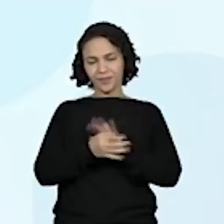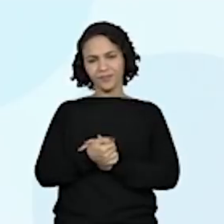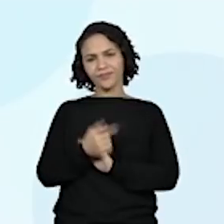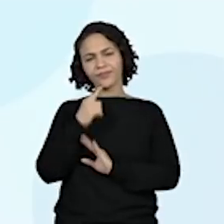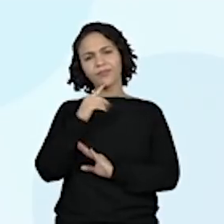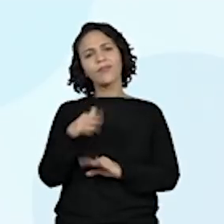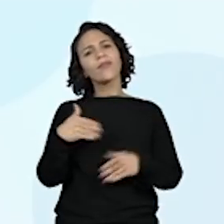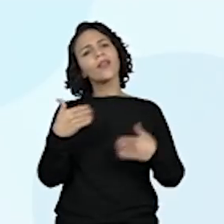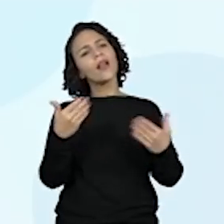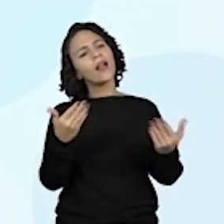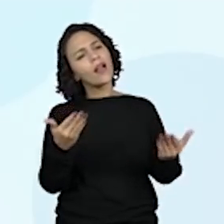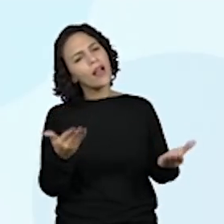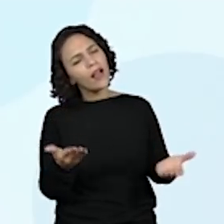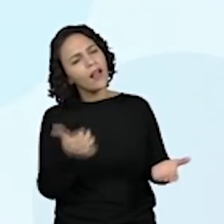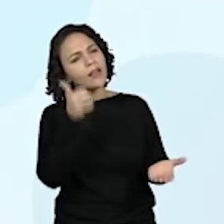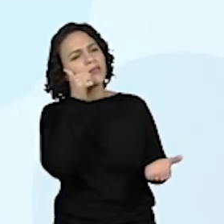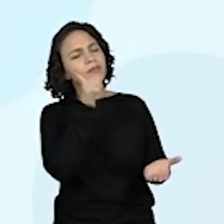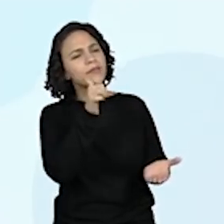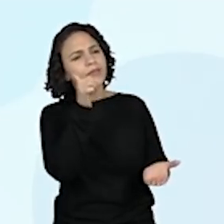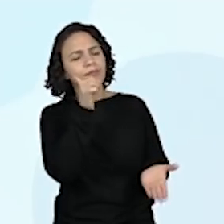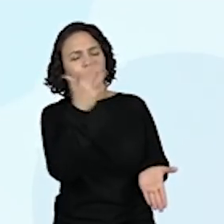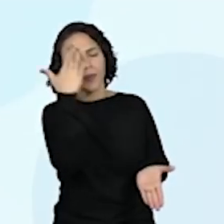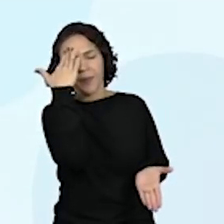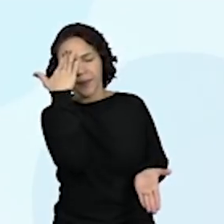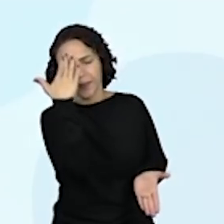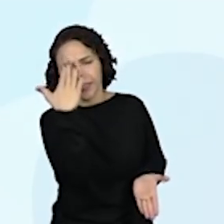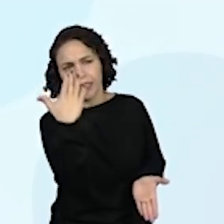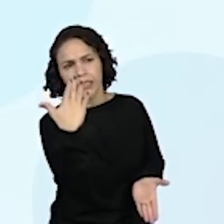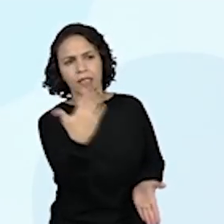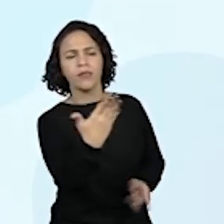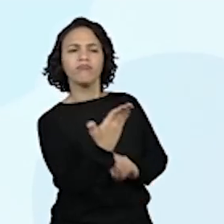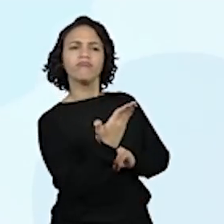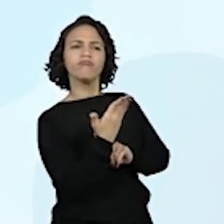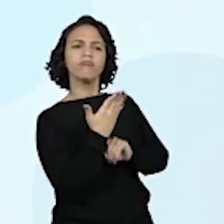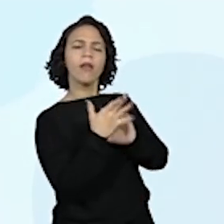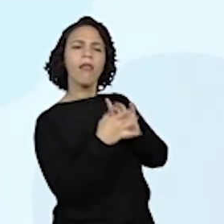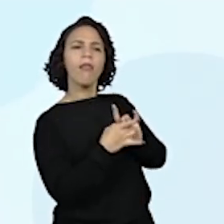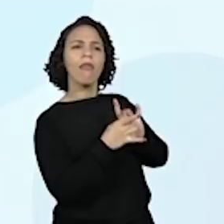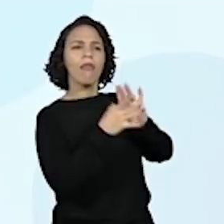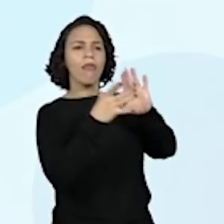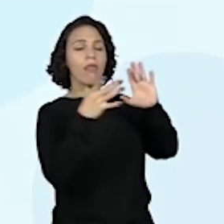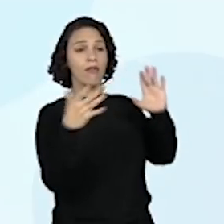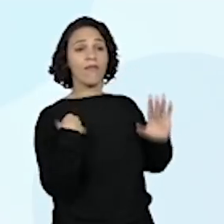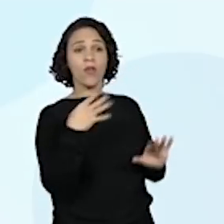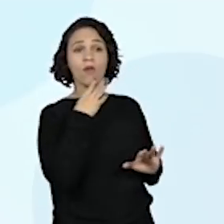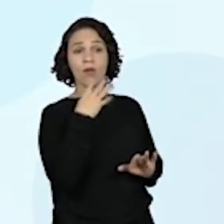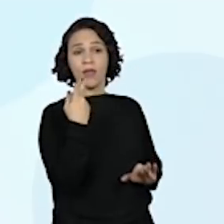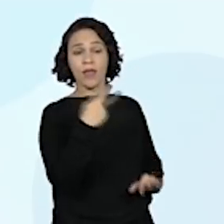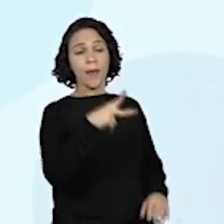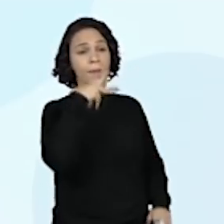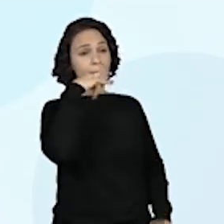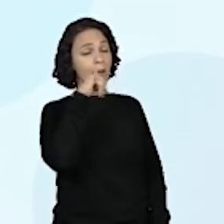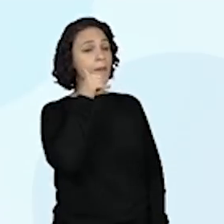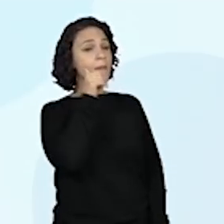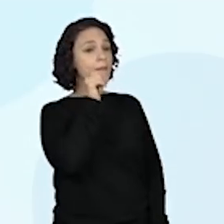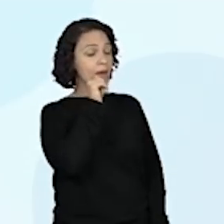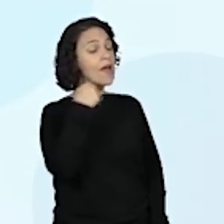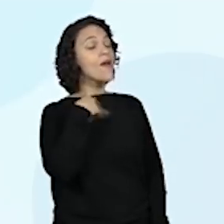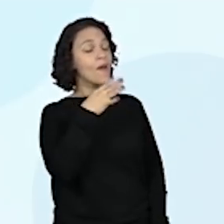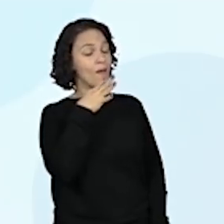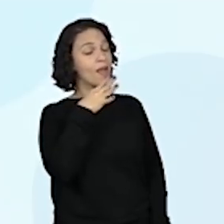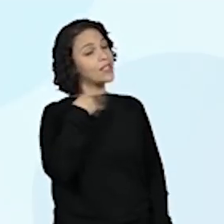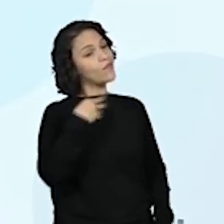Ó donzela, obrigado por me libertar. Conheço seus pais e vou